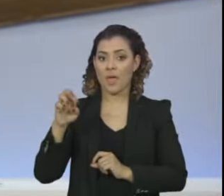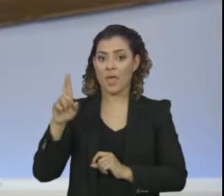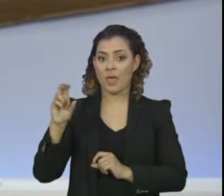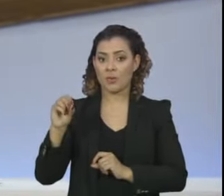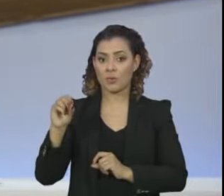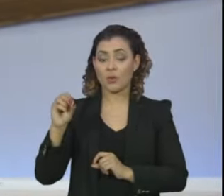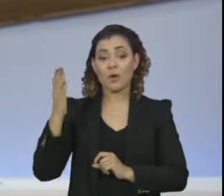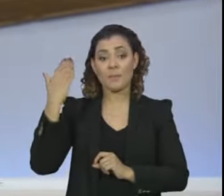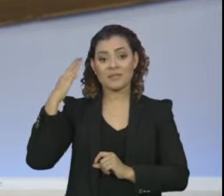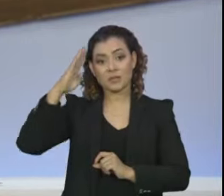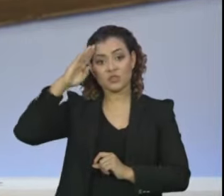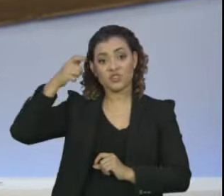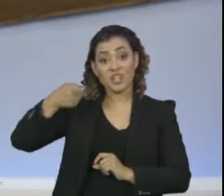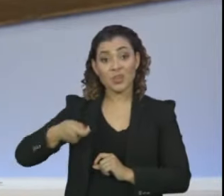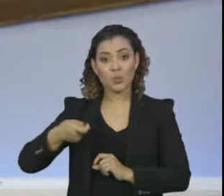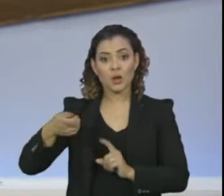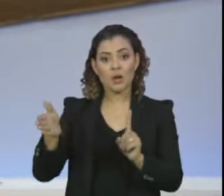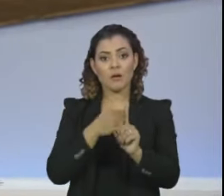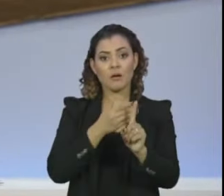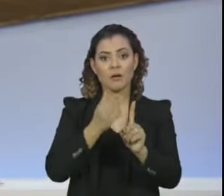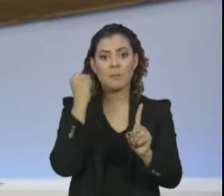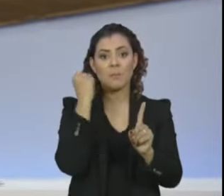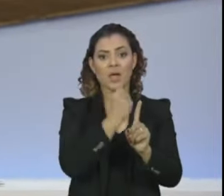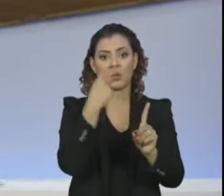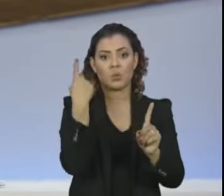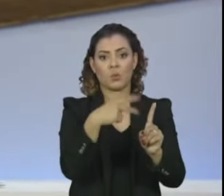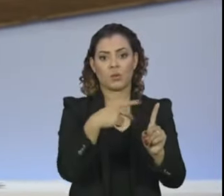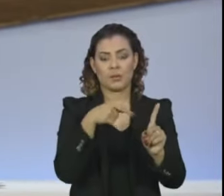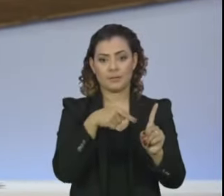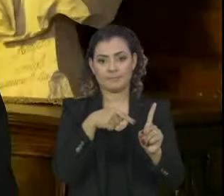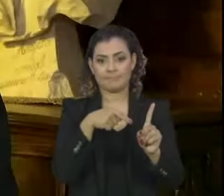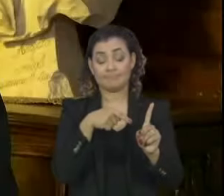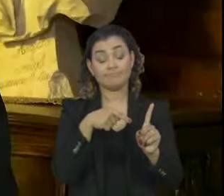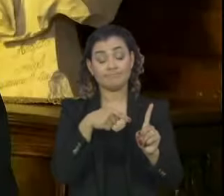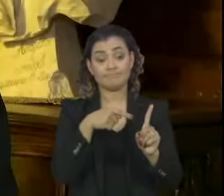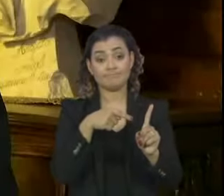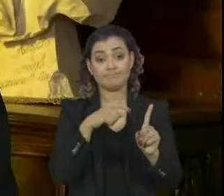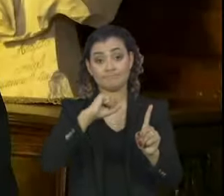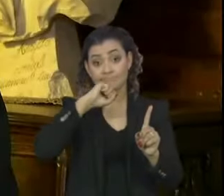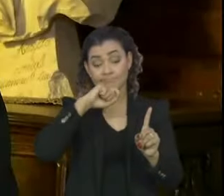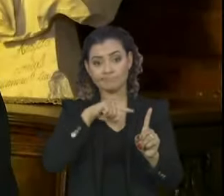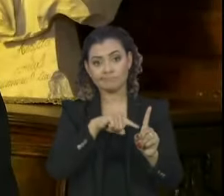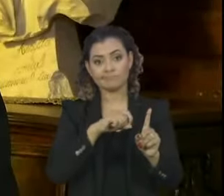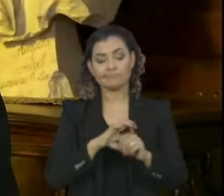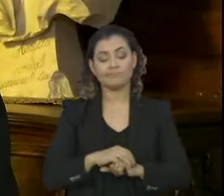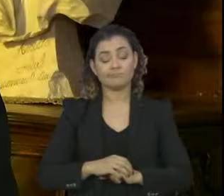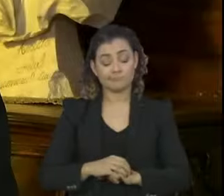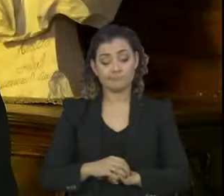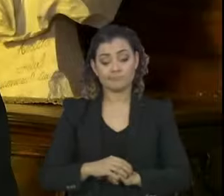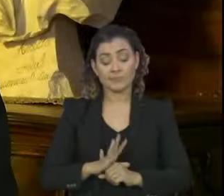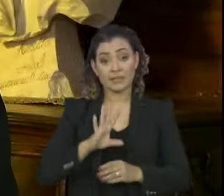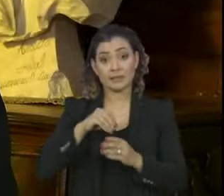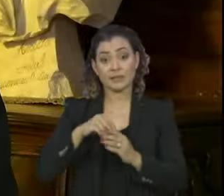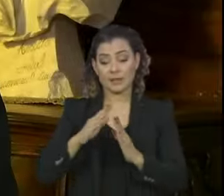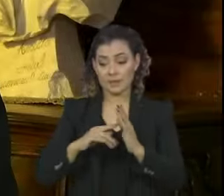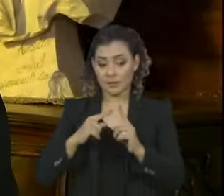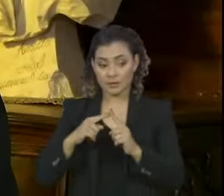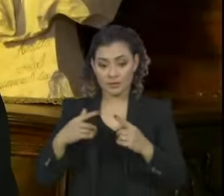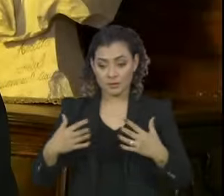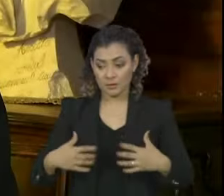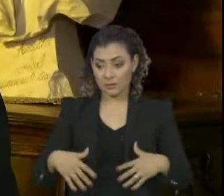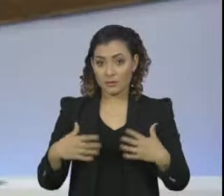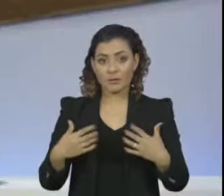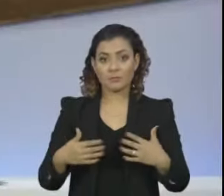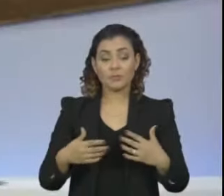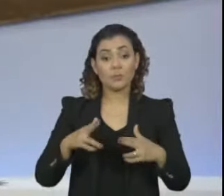pelo pela ditadura nicaraguense Oi e a situação dele na igreja só veio a mudar